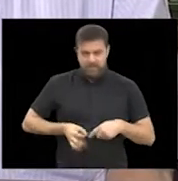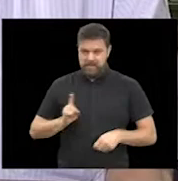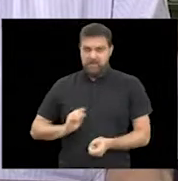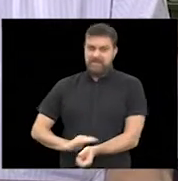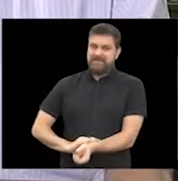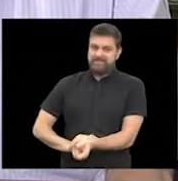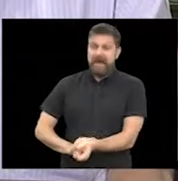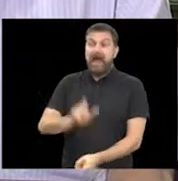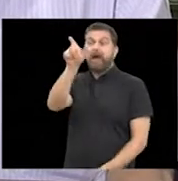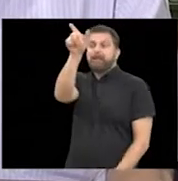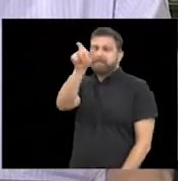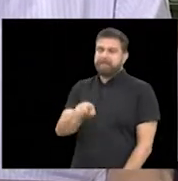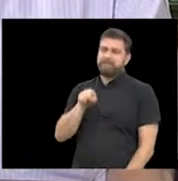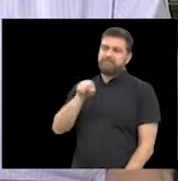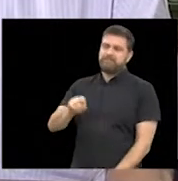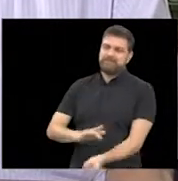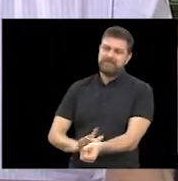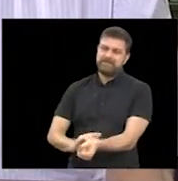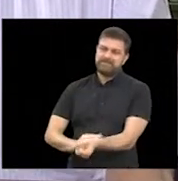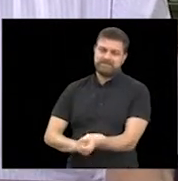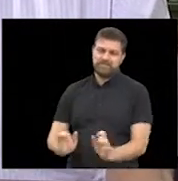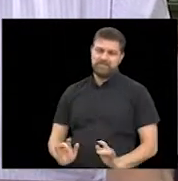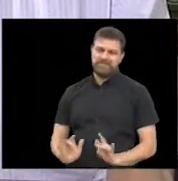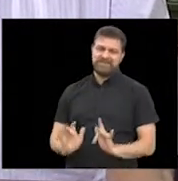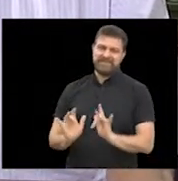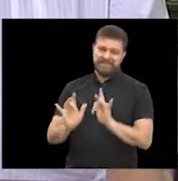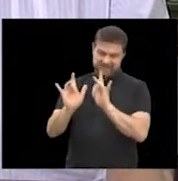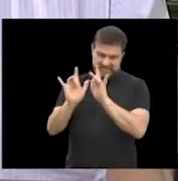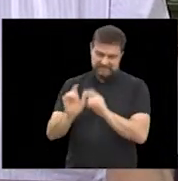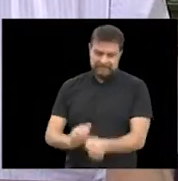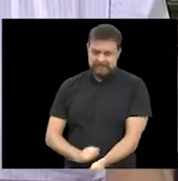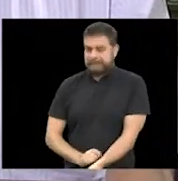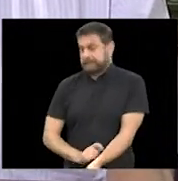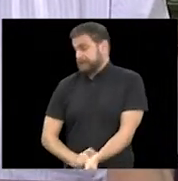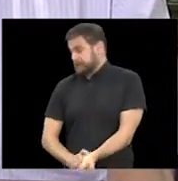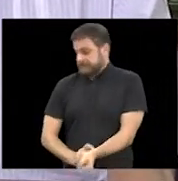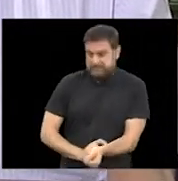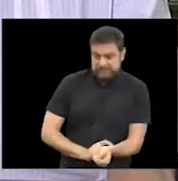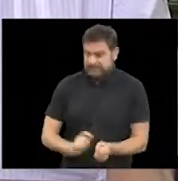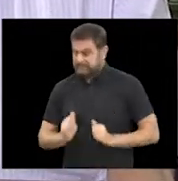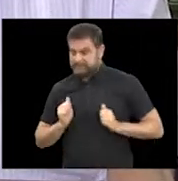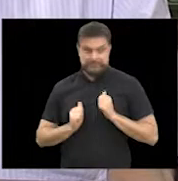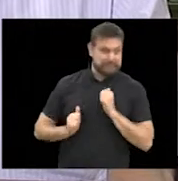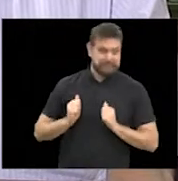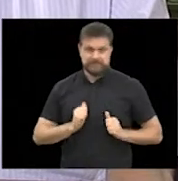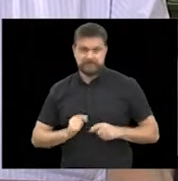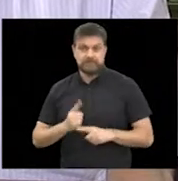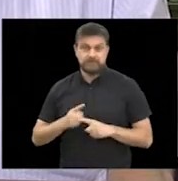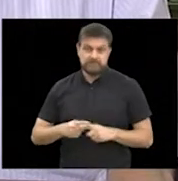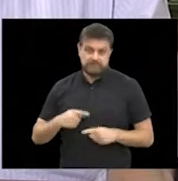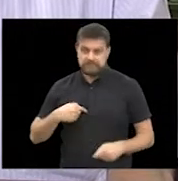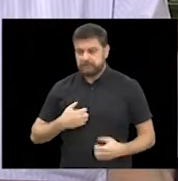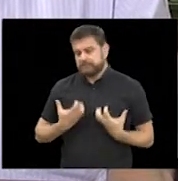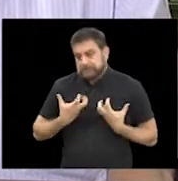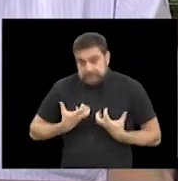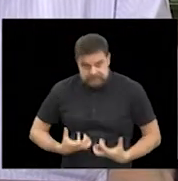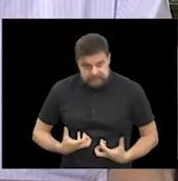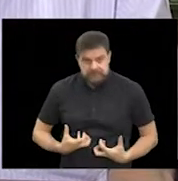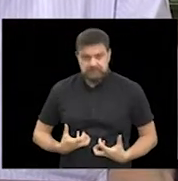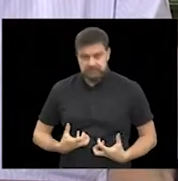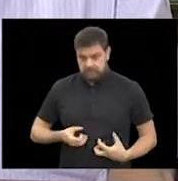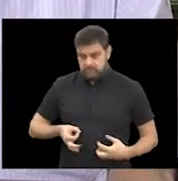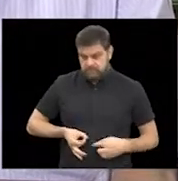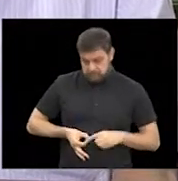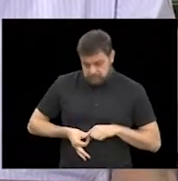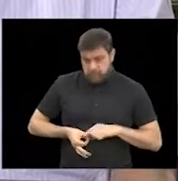Quem é nervoso é quem nervoso é, quem é o cidadão que tem a úlcera. Uhum. Por tensão, por estresse. Então isso